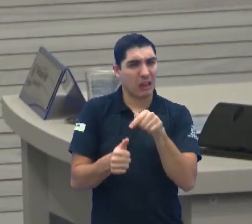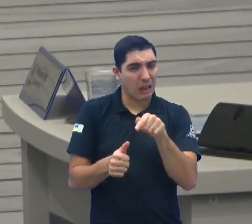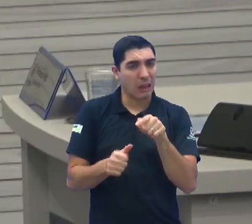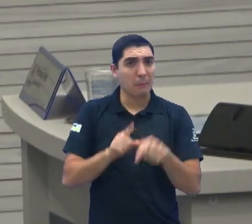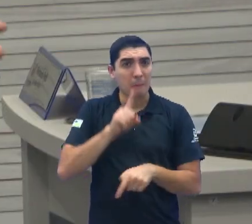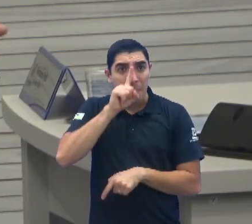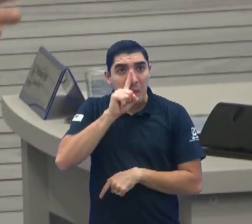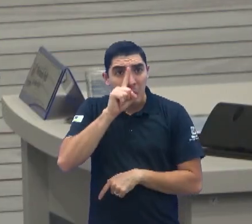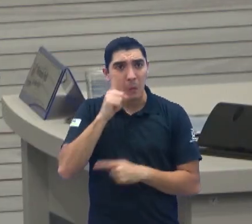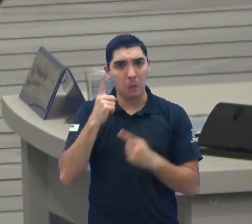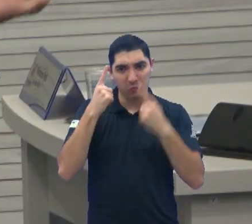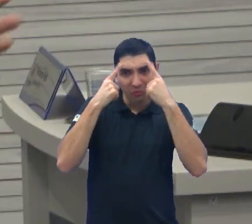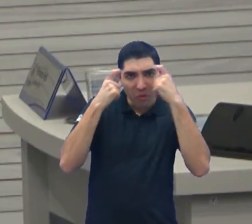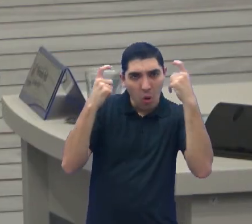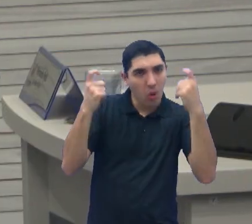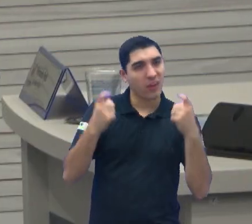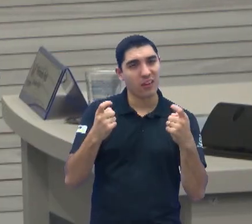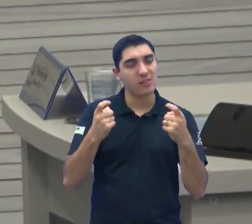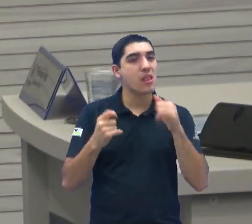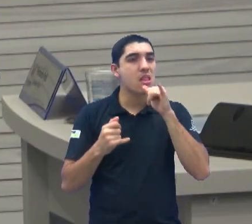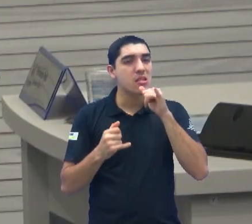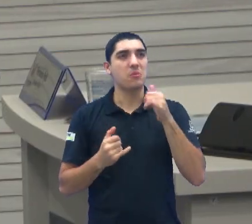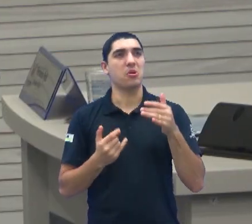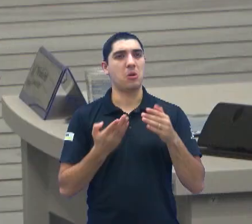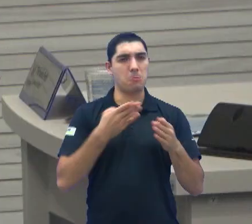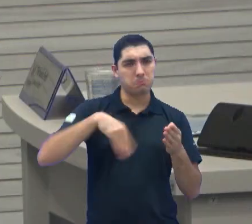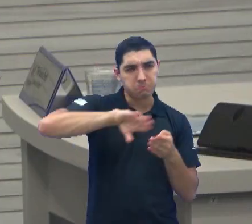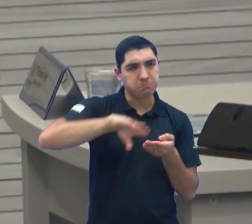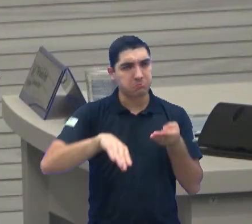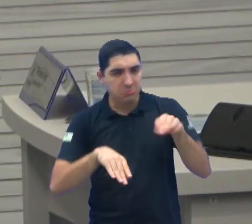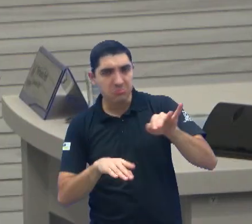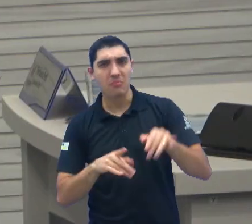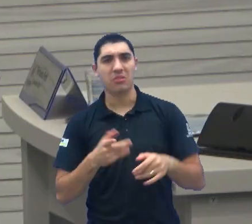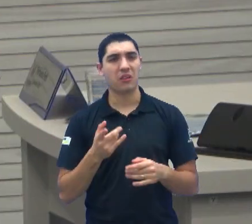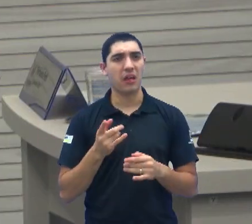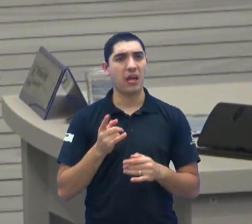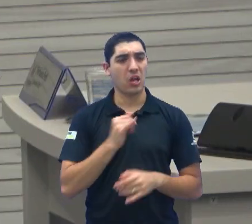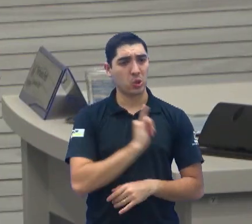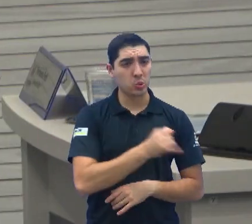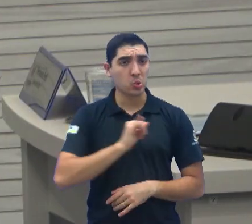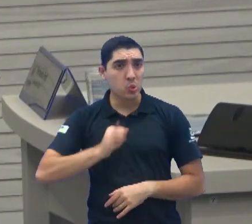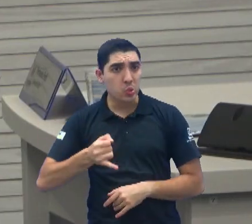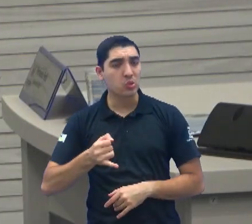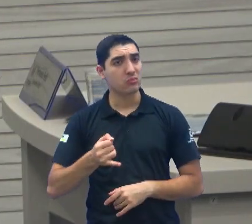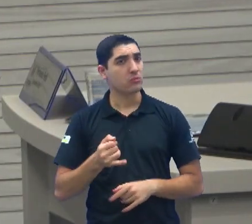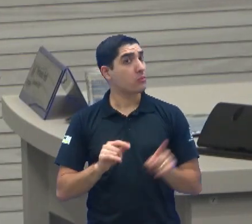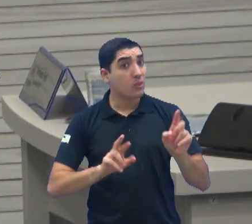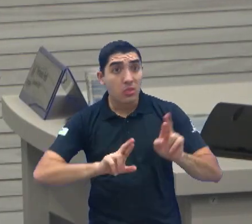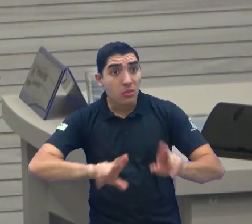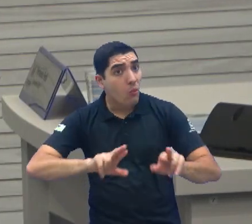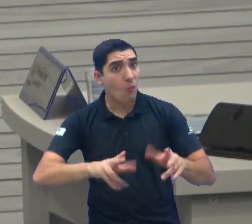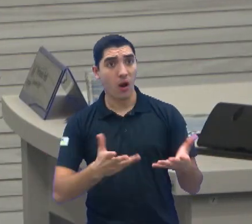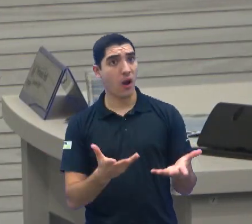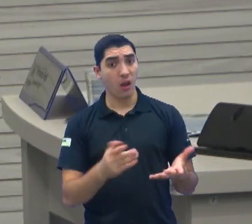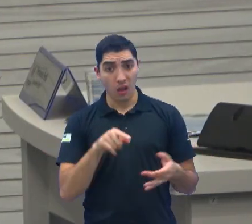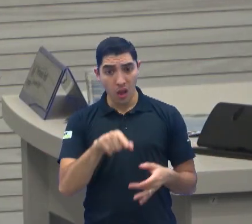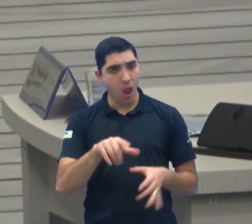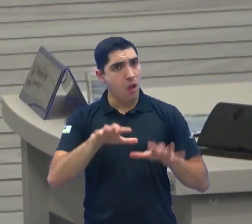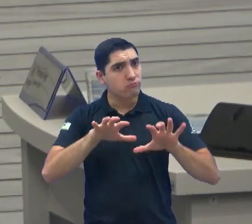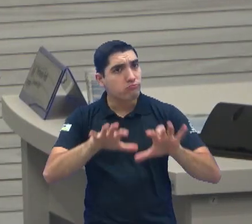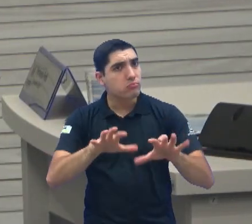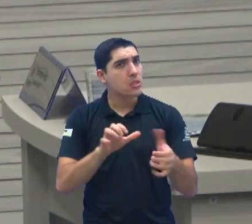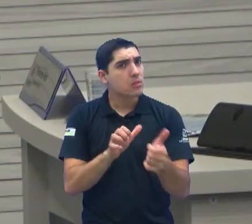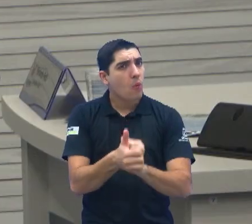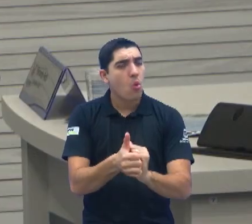é? O jiu-jitsu. E não é isso. É o que esse esporte faz. A